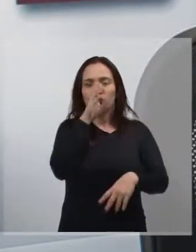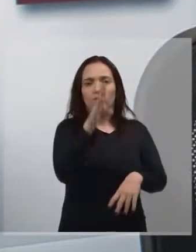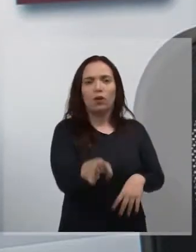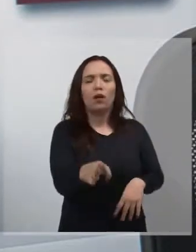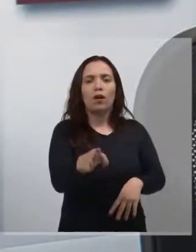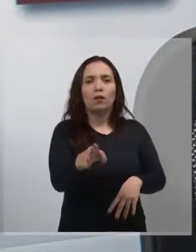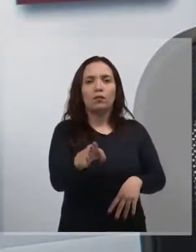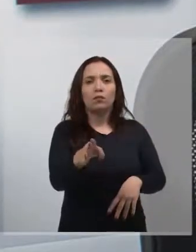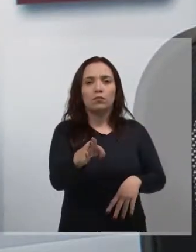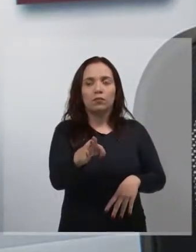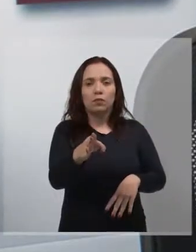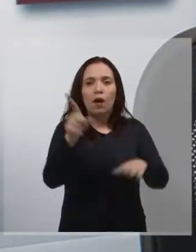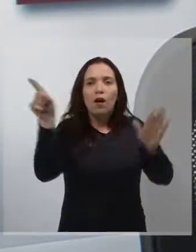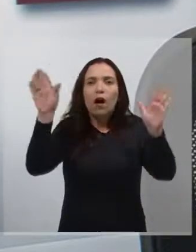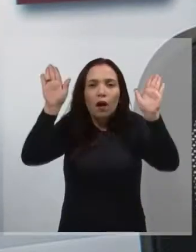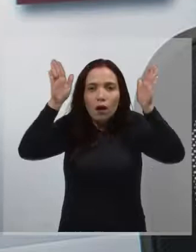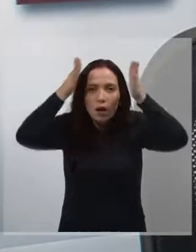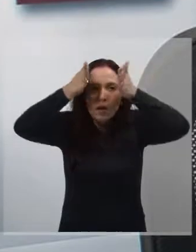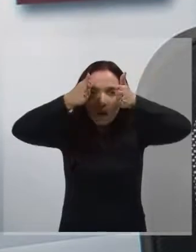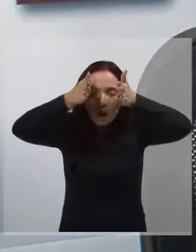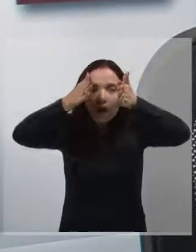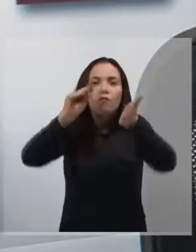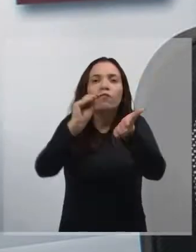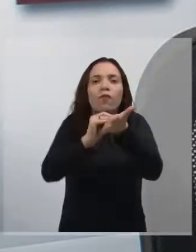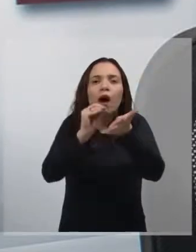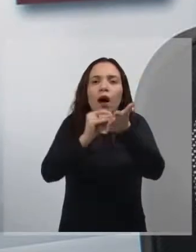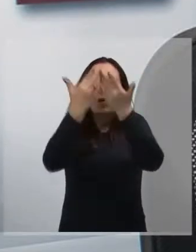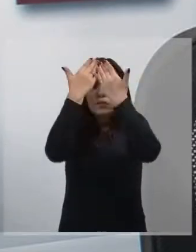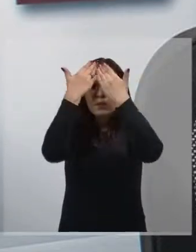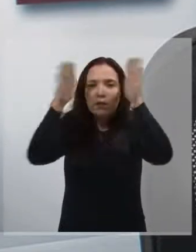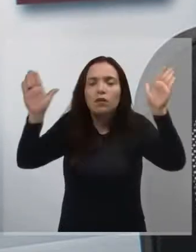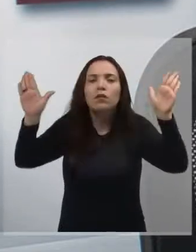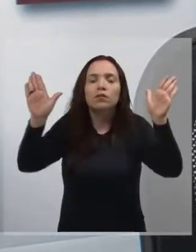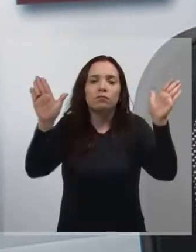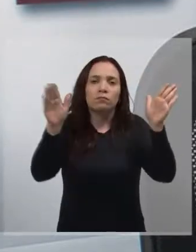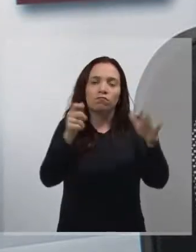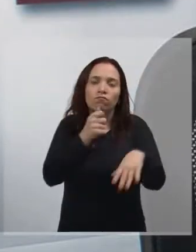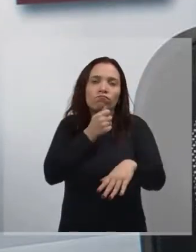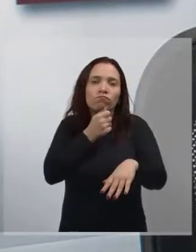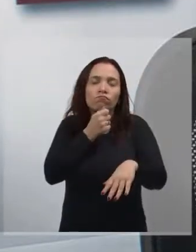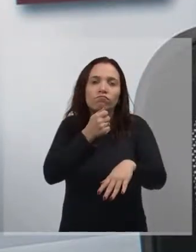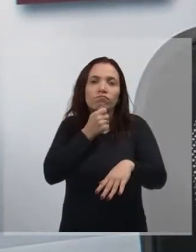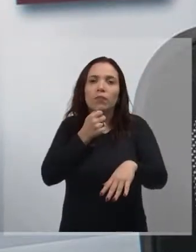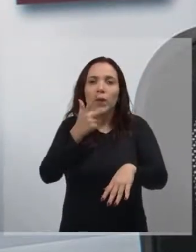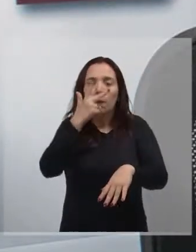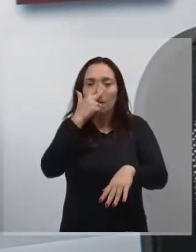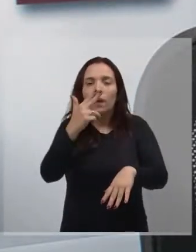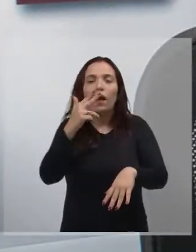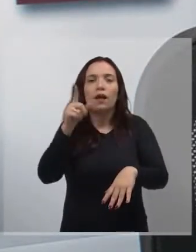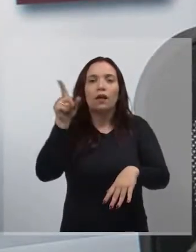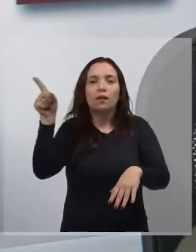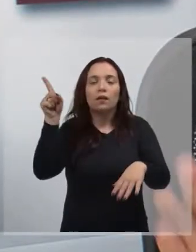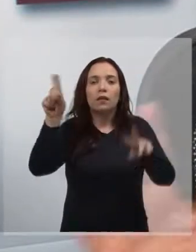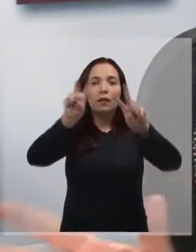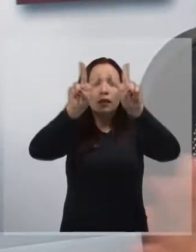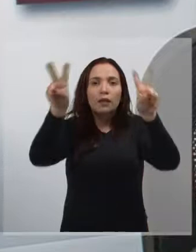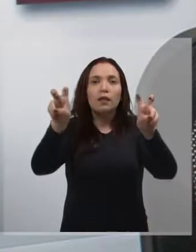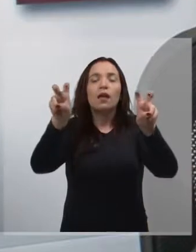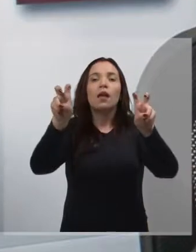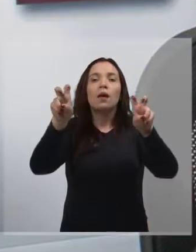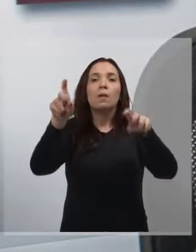ele acredita que poderá causar uma certa canseira, principalmente nos